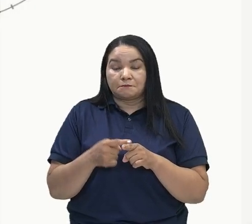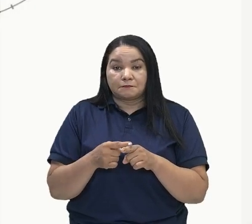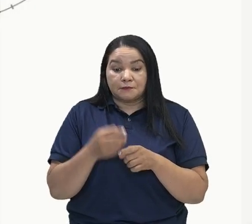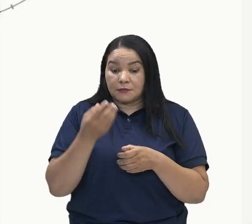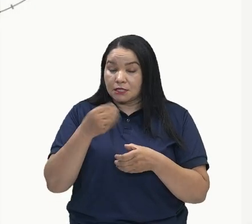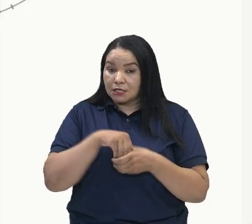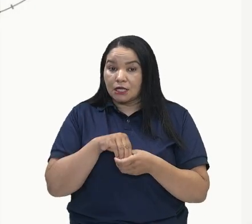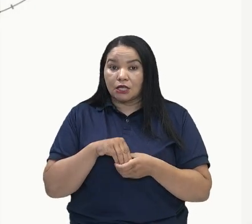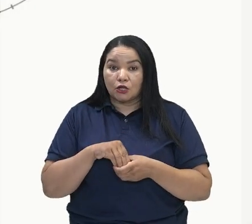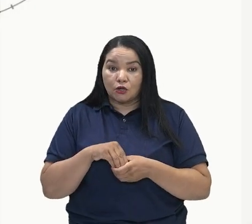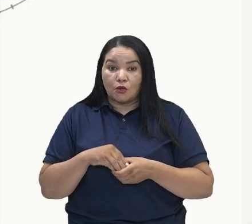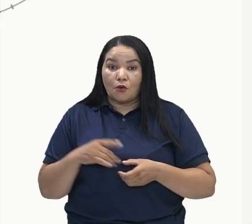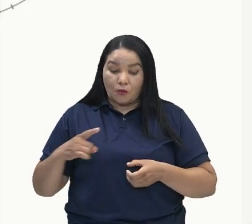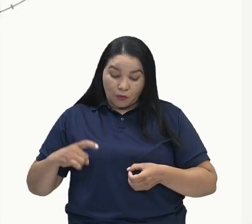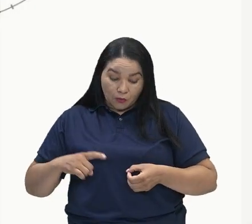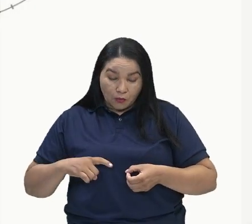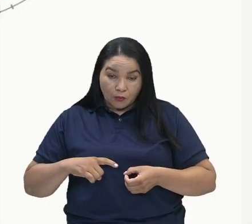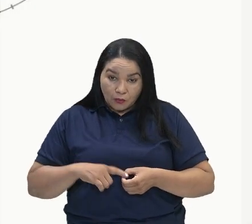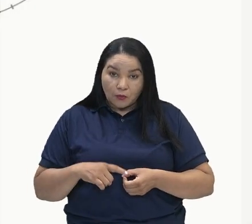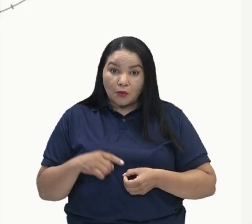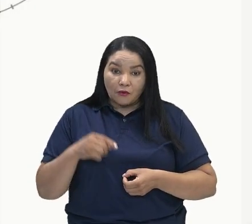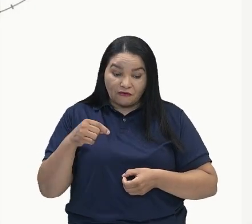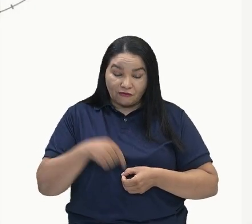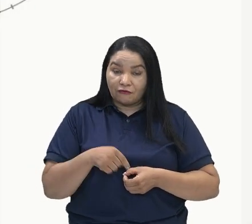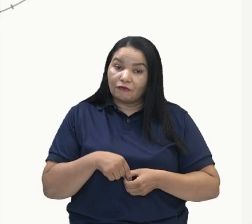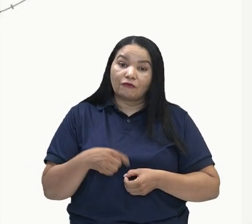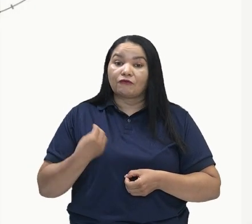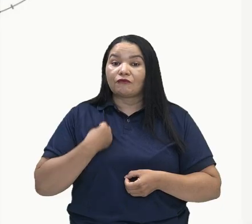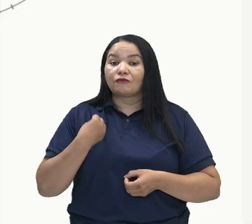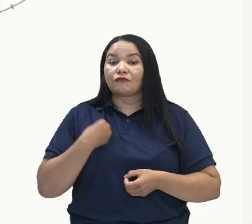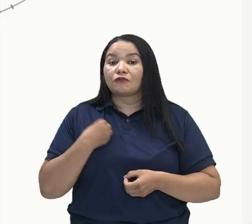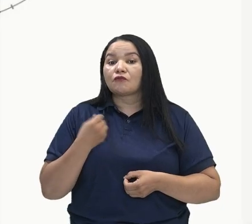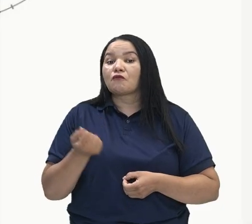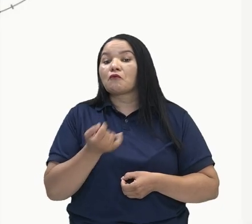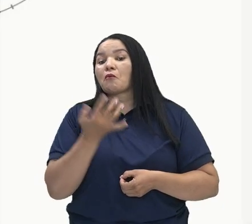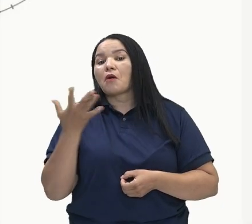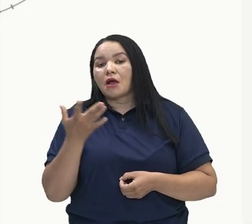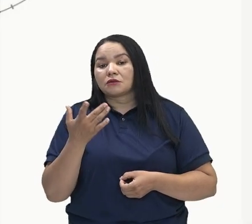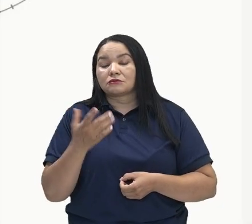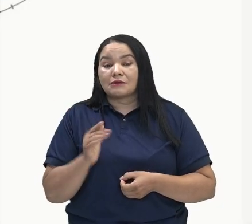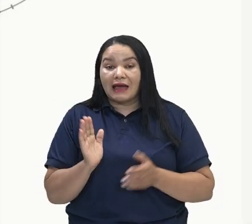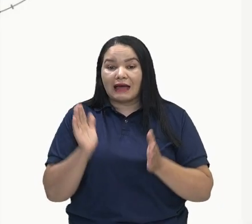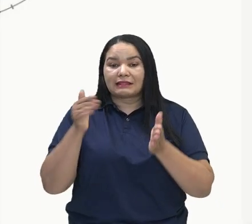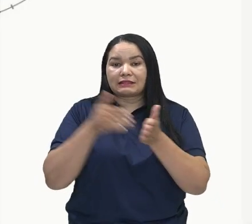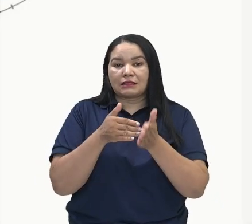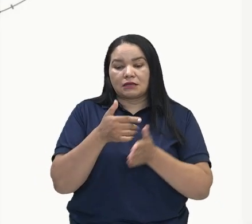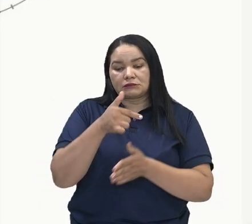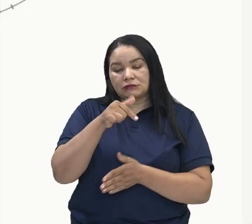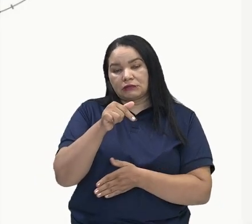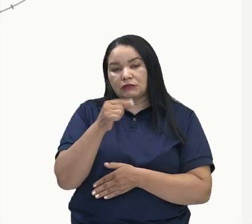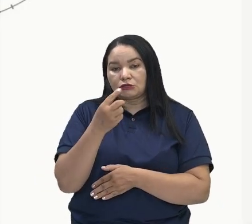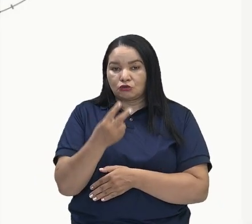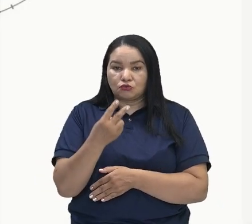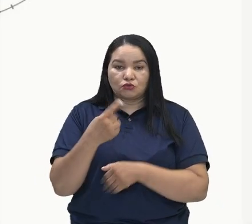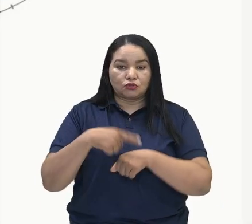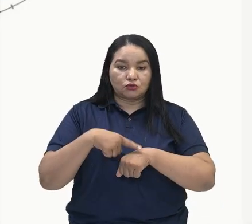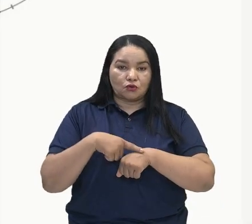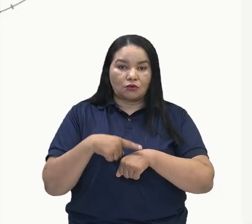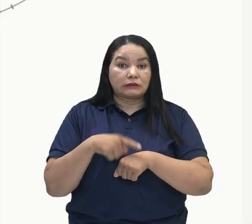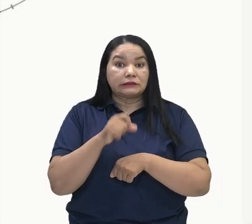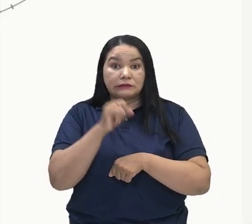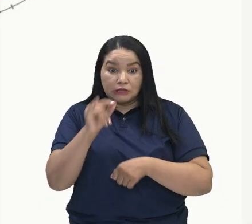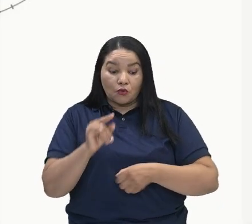espermatozoide pode, né, permanecer vivo dentro do corpo feminino por até 72 horas. E se esse óvulo estiver